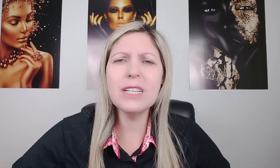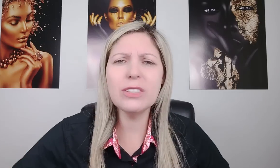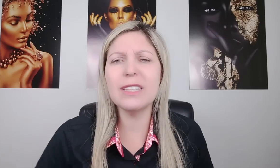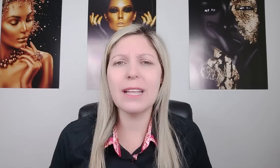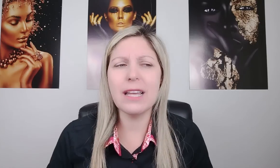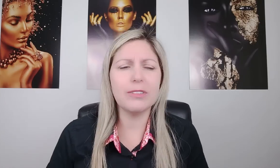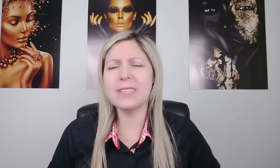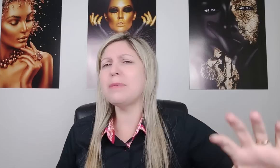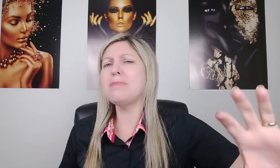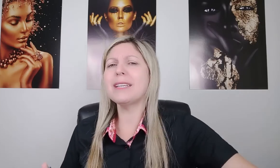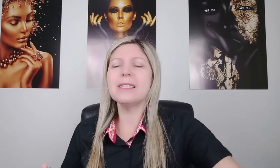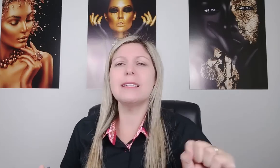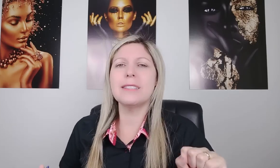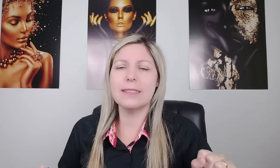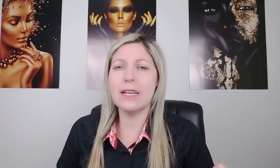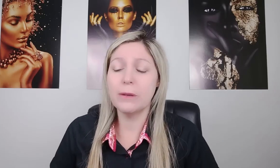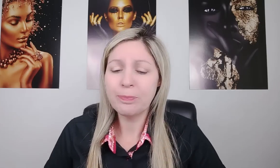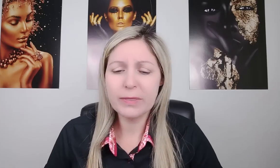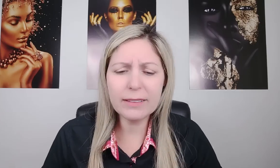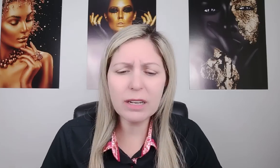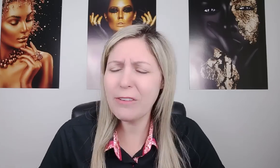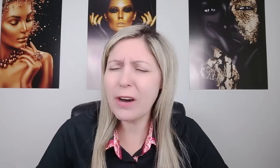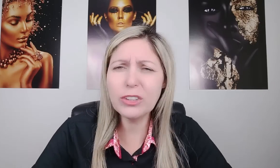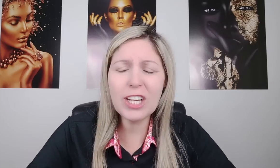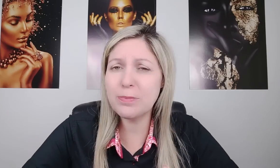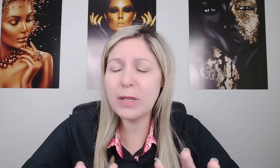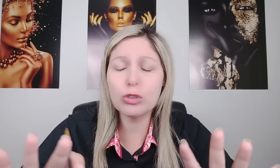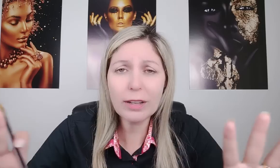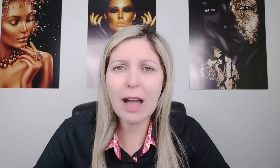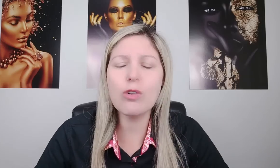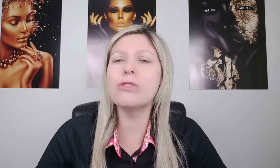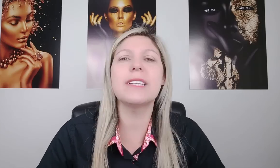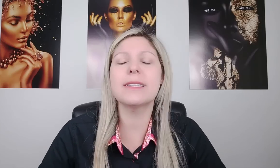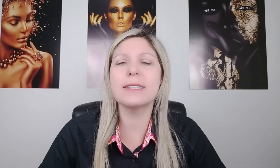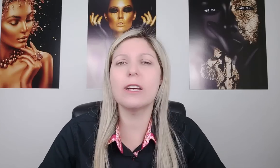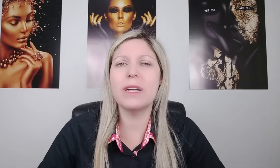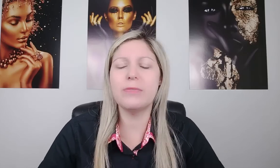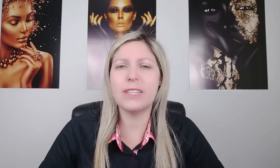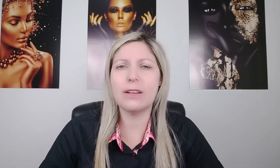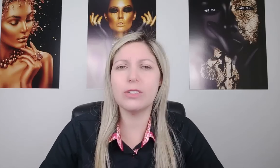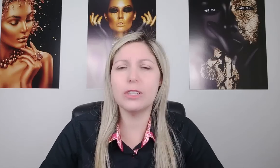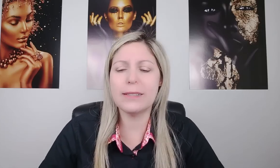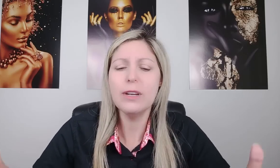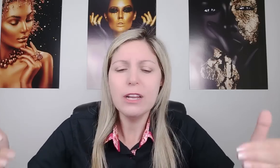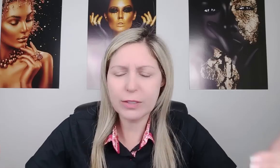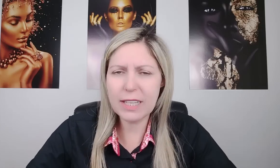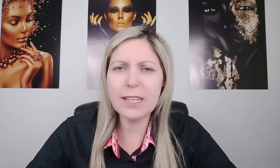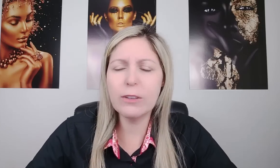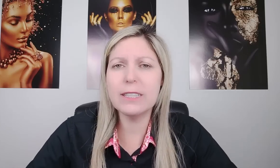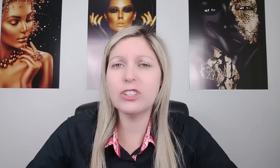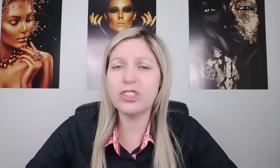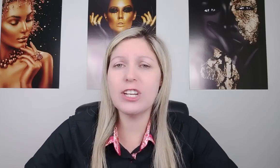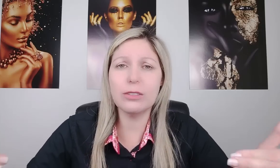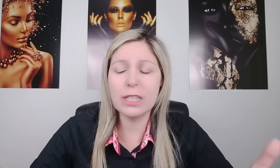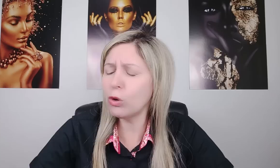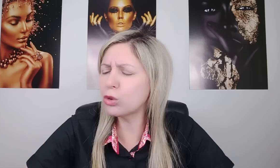agora no início de setembro, vai ser na primeira quinzena de setembro, né? Então, uma falta de respeito total com vocês que são beneficiários do Auxílio Brasil. Vocês estão,